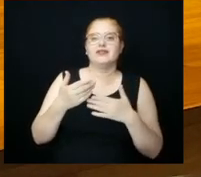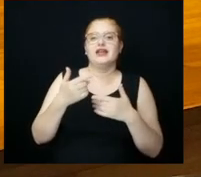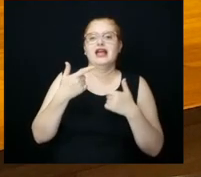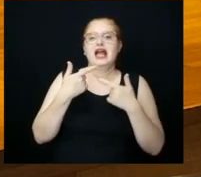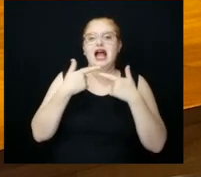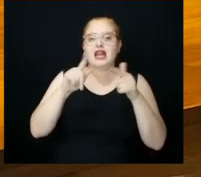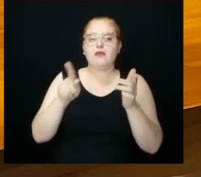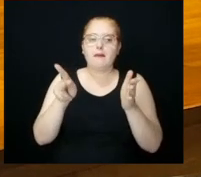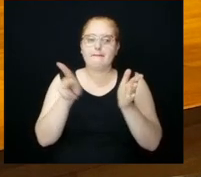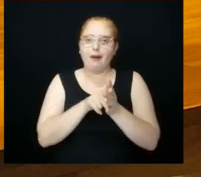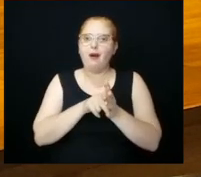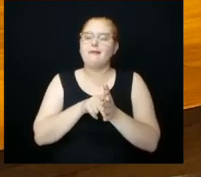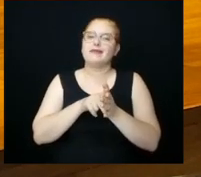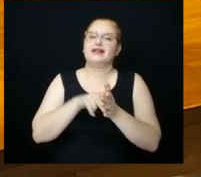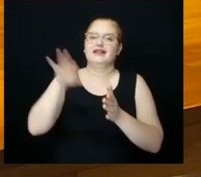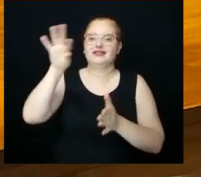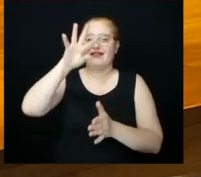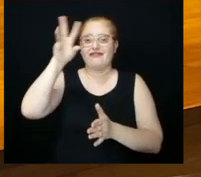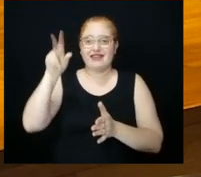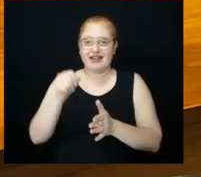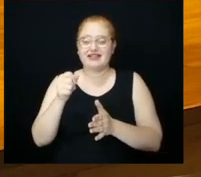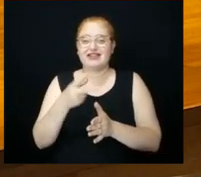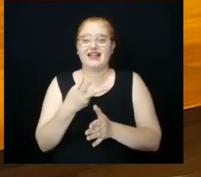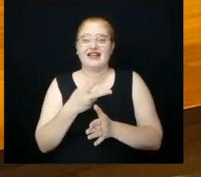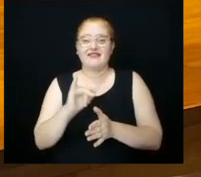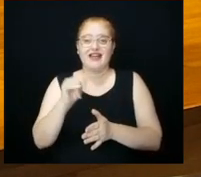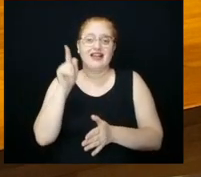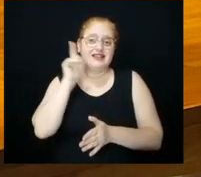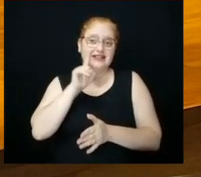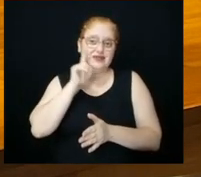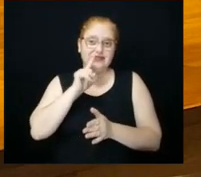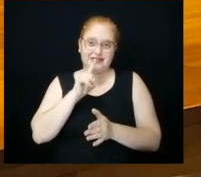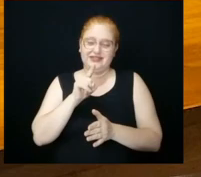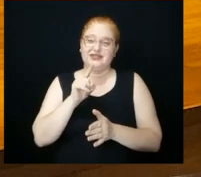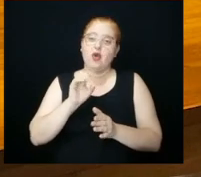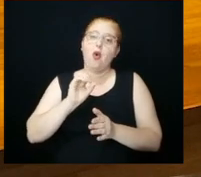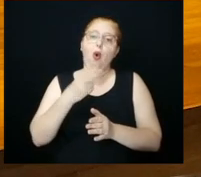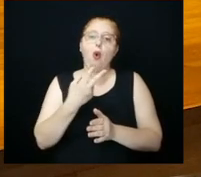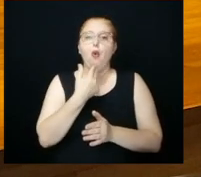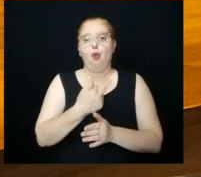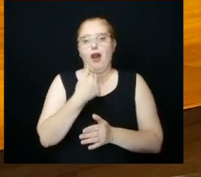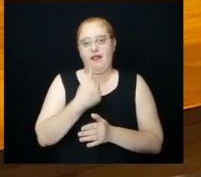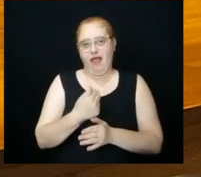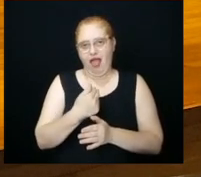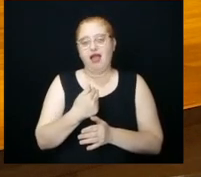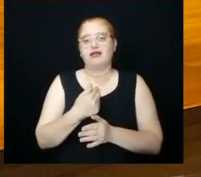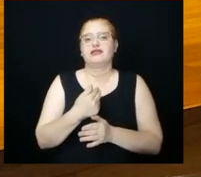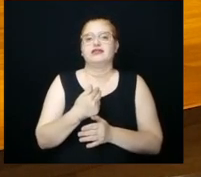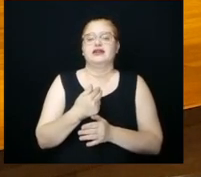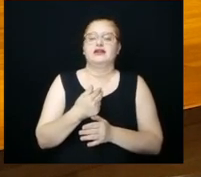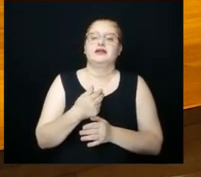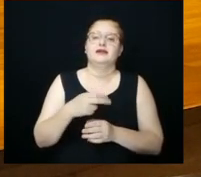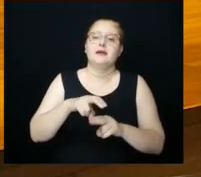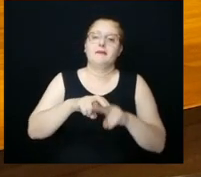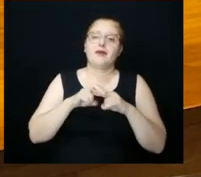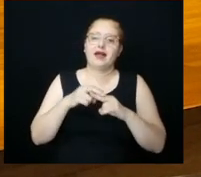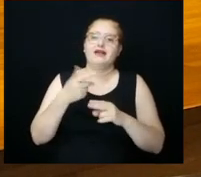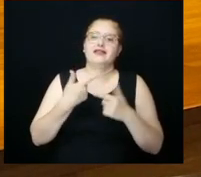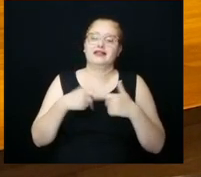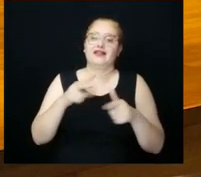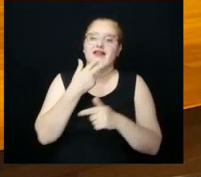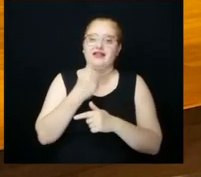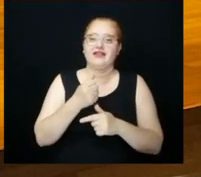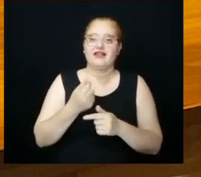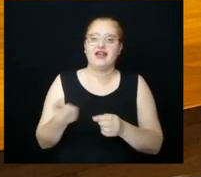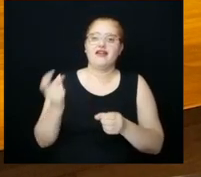pessoas nigerianas que vão para os Estados Unidos ou para a Inglaterra, em função da língua inglesa, e voltam